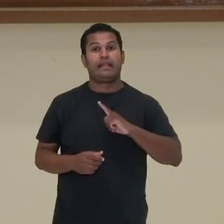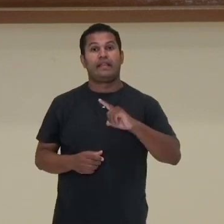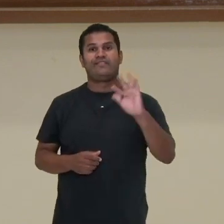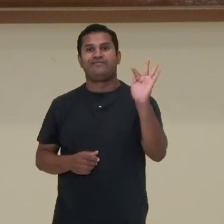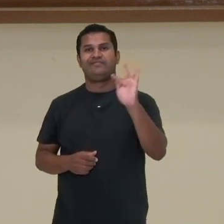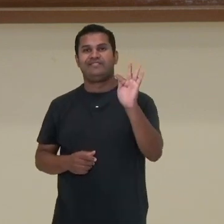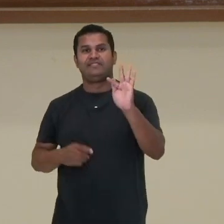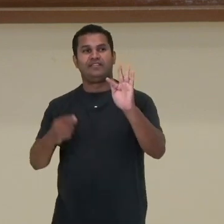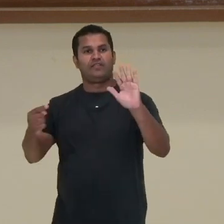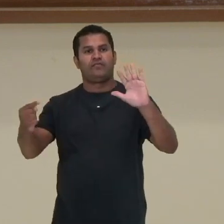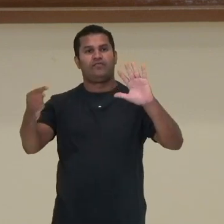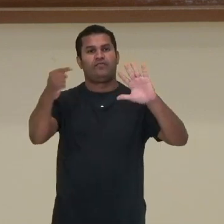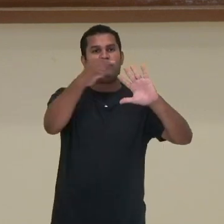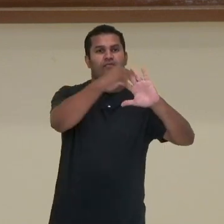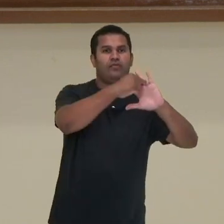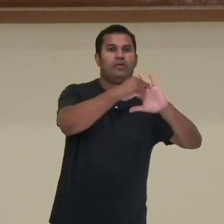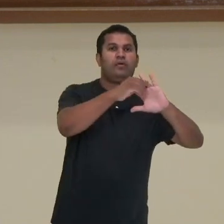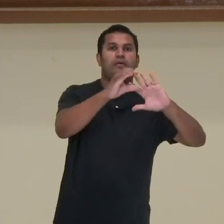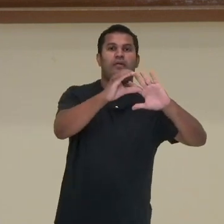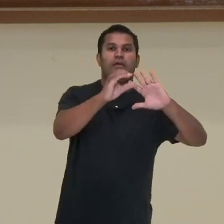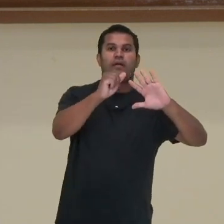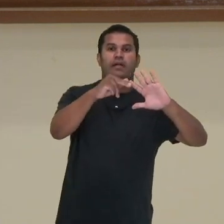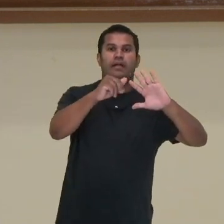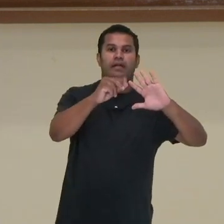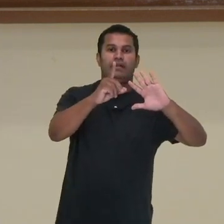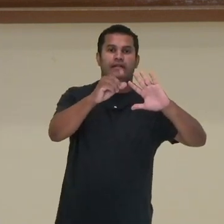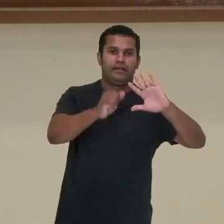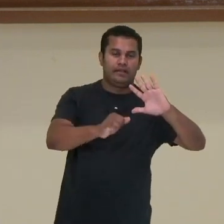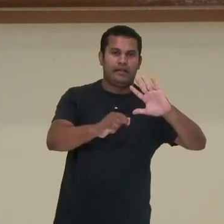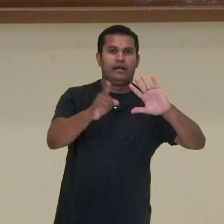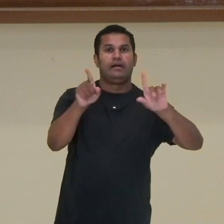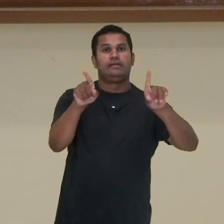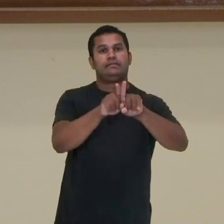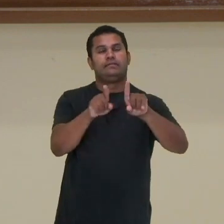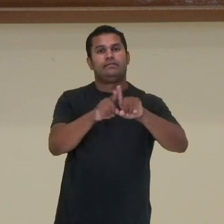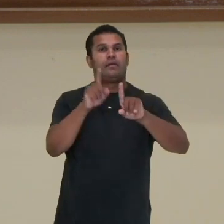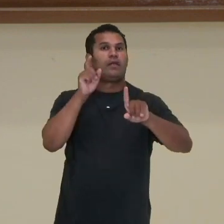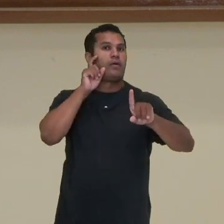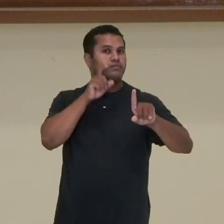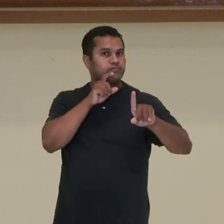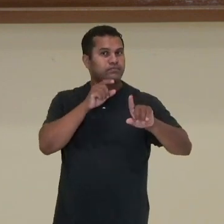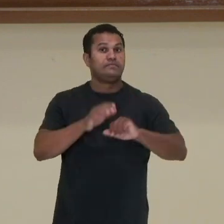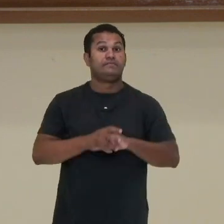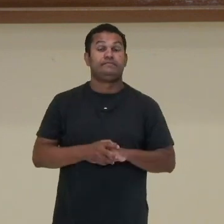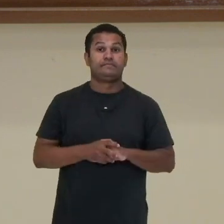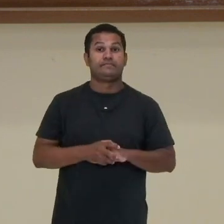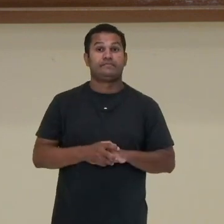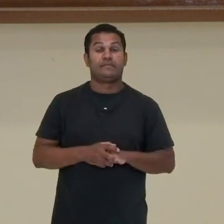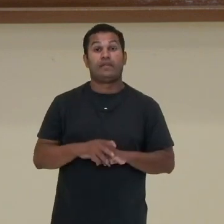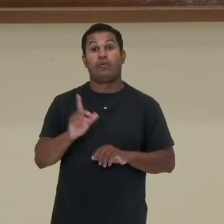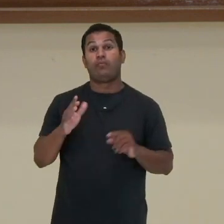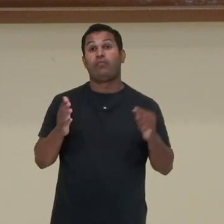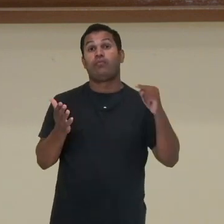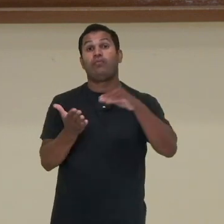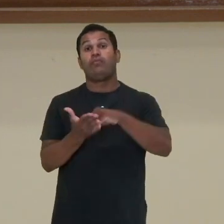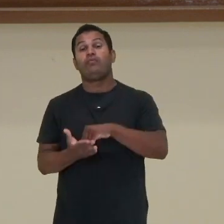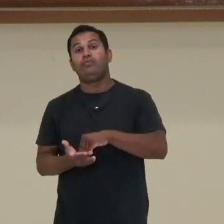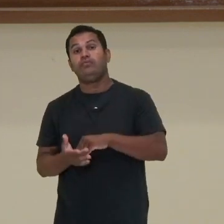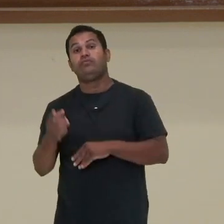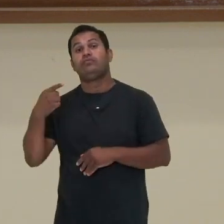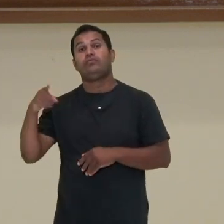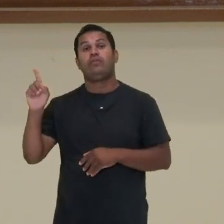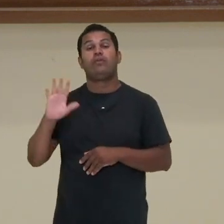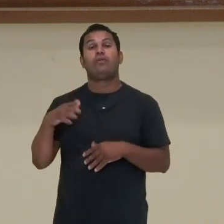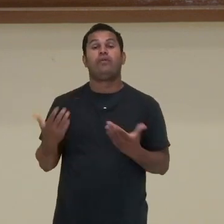ali primeiro na América do Norte, e os holandeses, que foram os que começaram posteriormente, os últimos a se lançarem